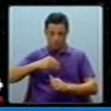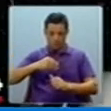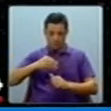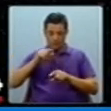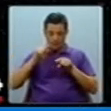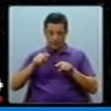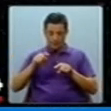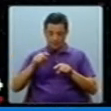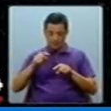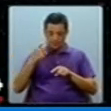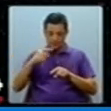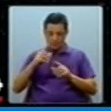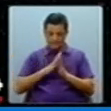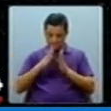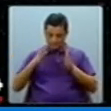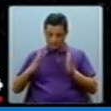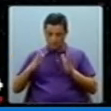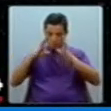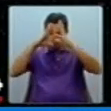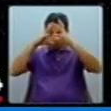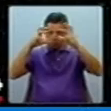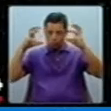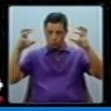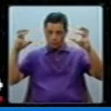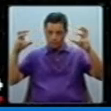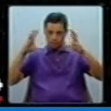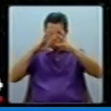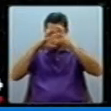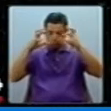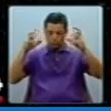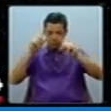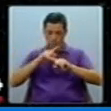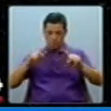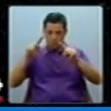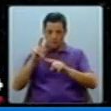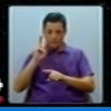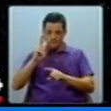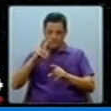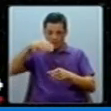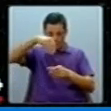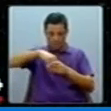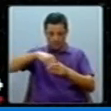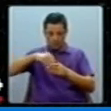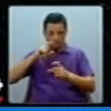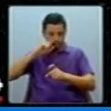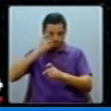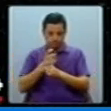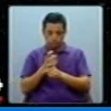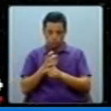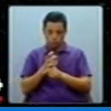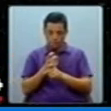que têm uma enorme quantidade de nuvens espessas, que não nos permitem ver o seu interior. Mas nós desconfiamos fortemente